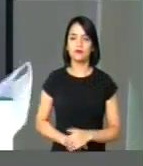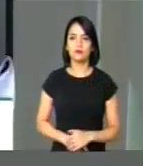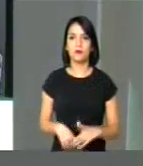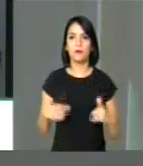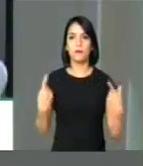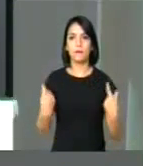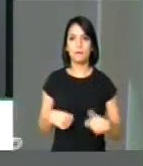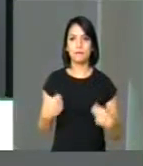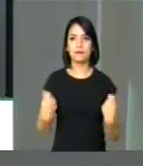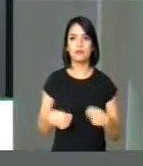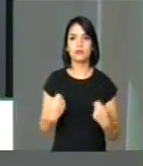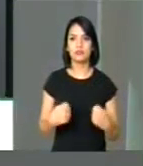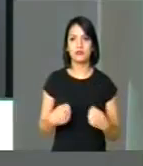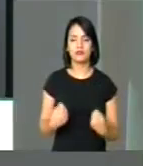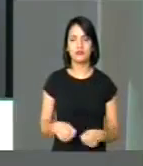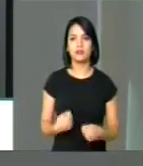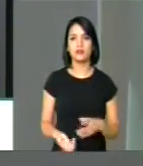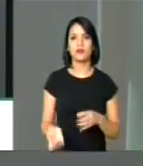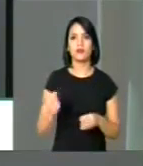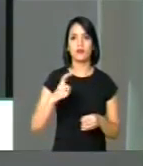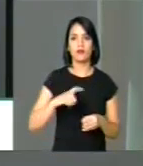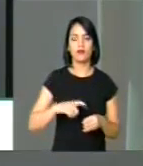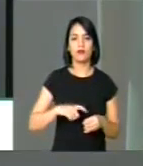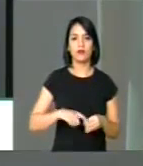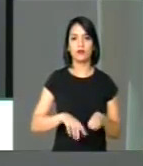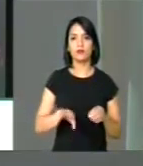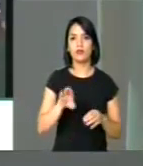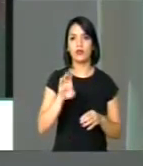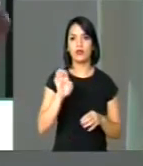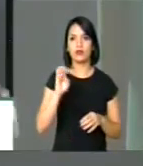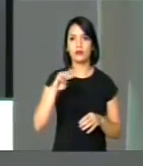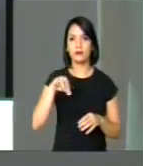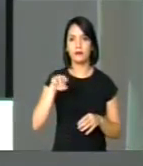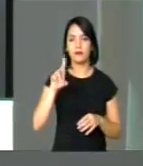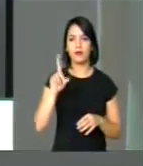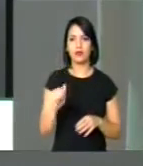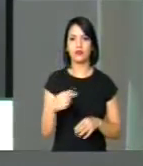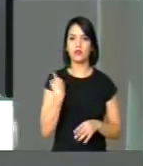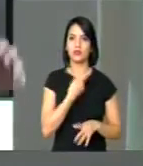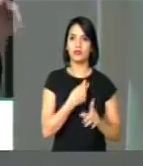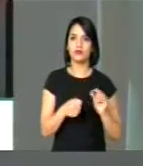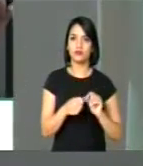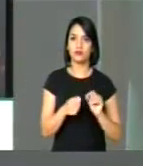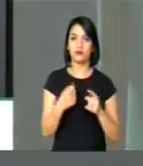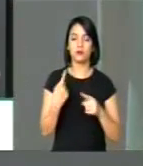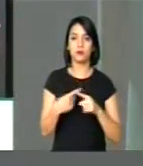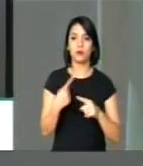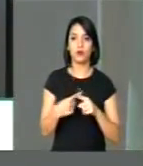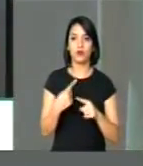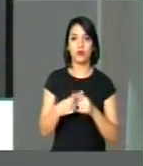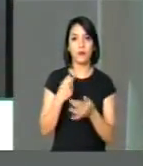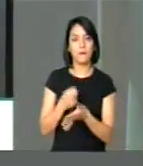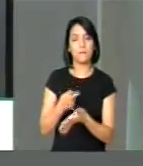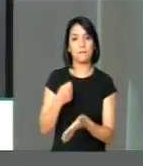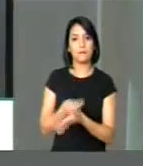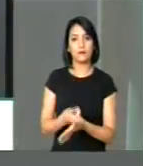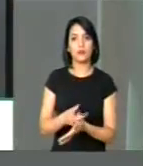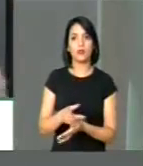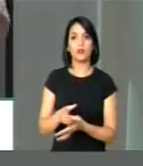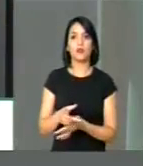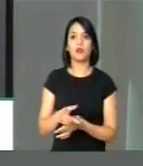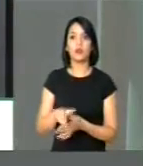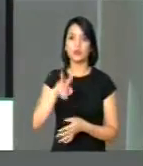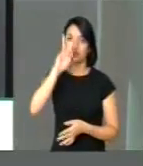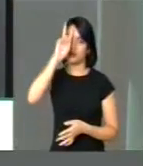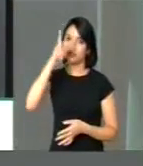precisa retomar aquela emenda que nós fizemos, porque contribuição individual, mensal ou bimensal, para quem